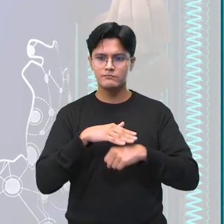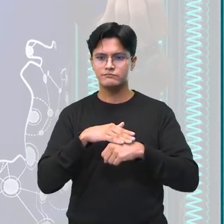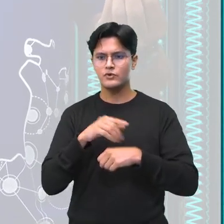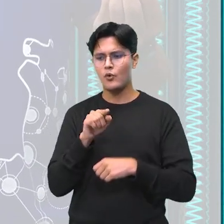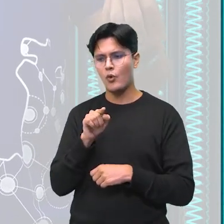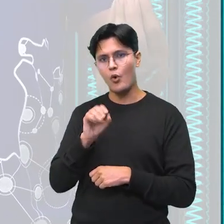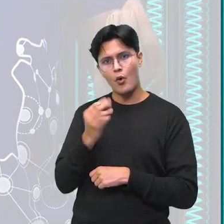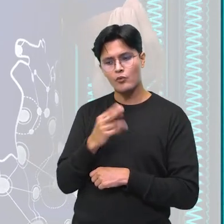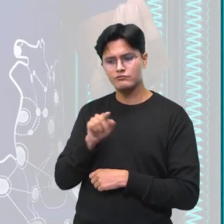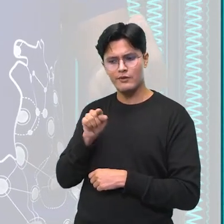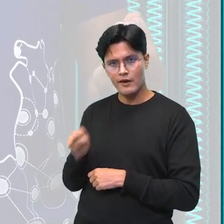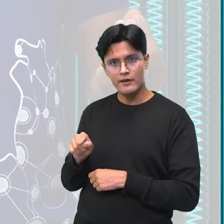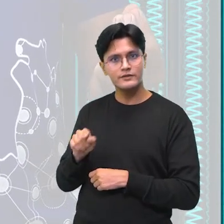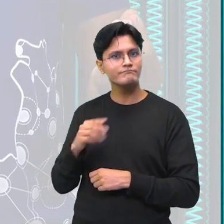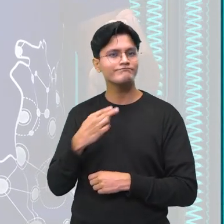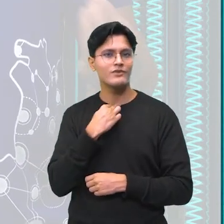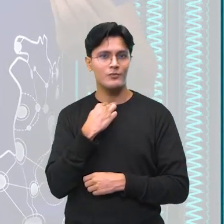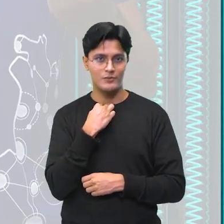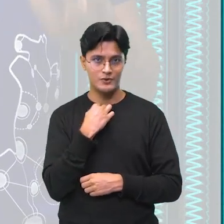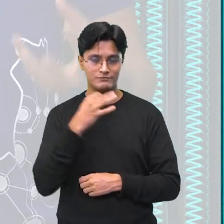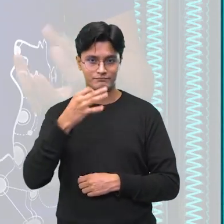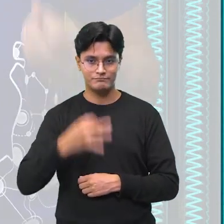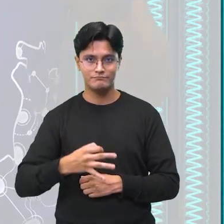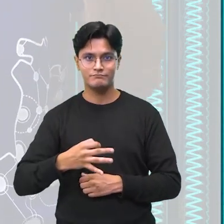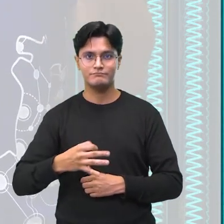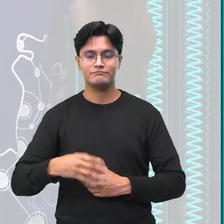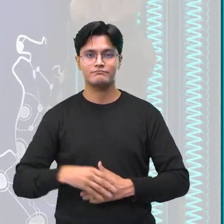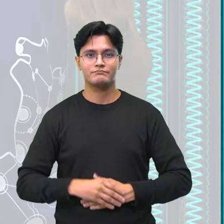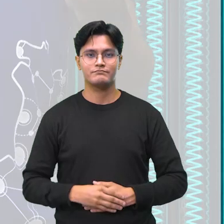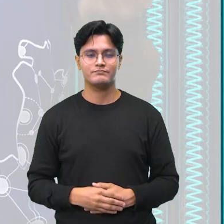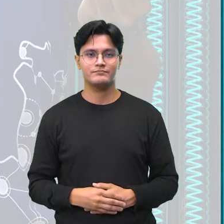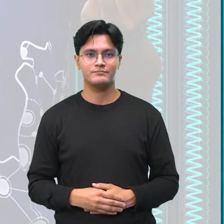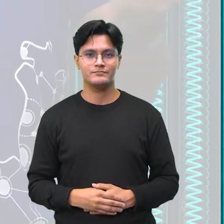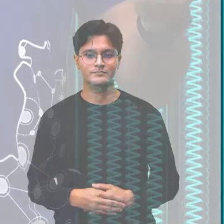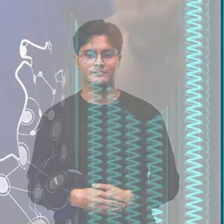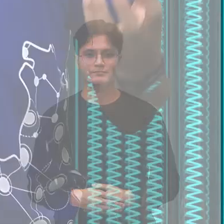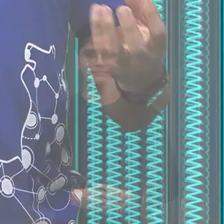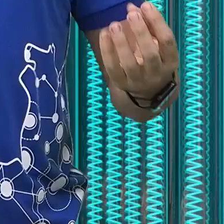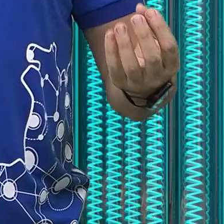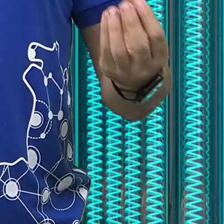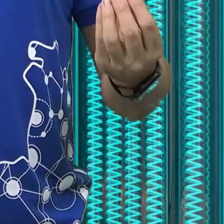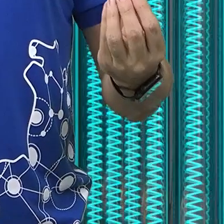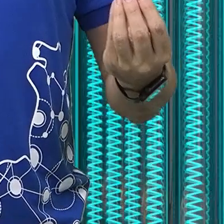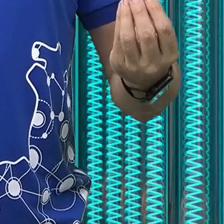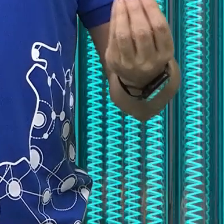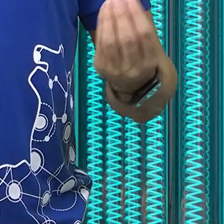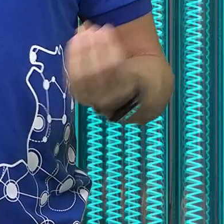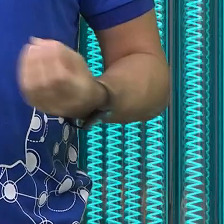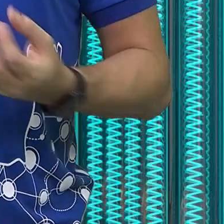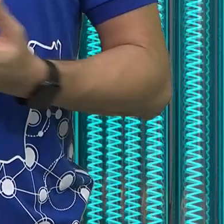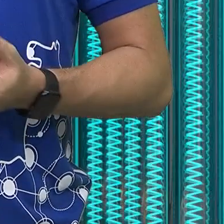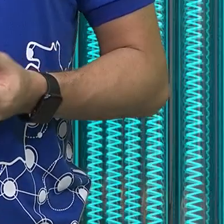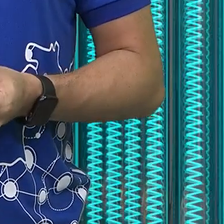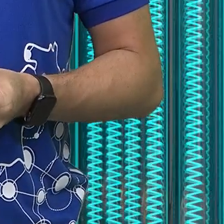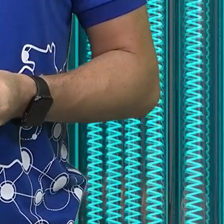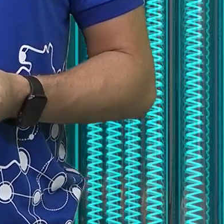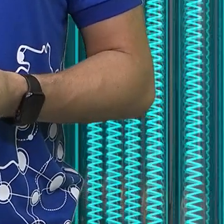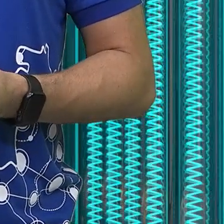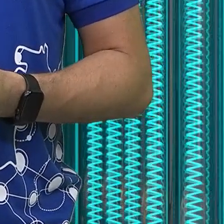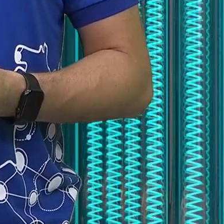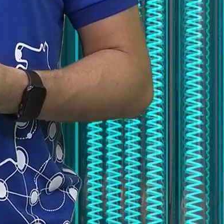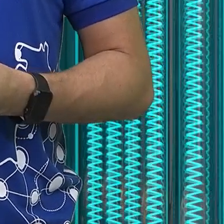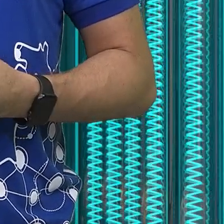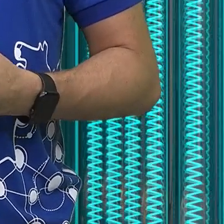tem que falar, o outro também precisa falar. Né? Ao mesmo tempo em que um está expondo, o outro também precisa